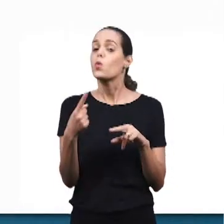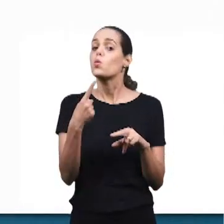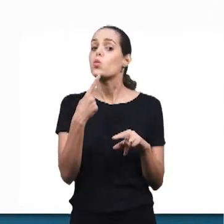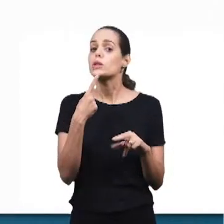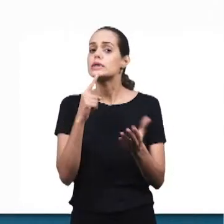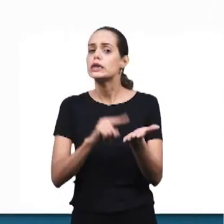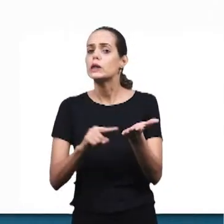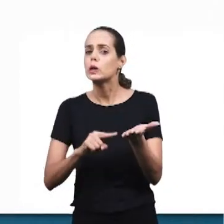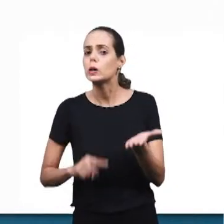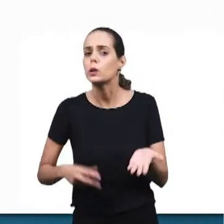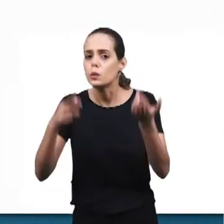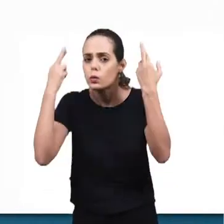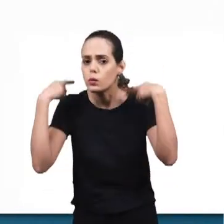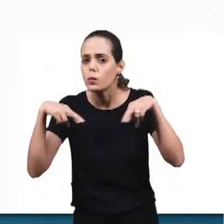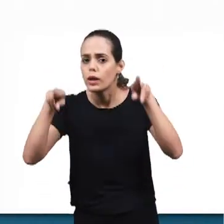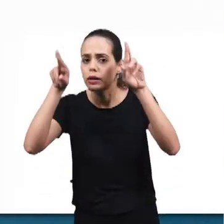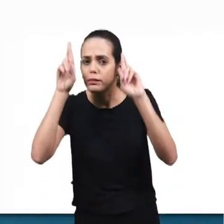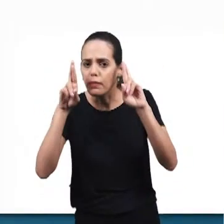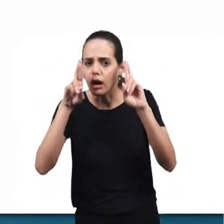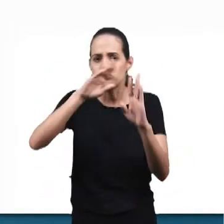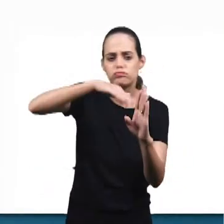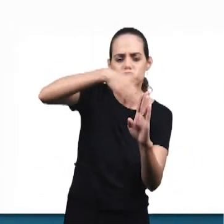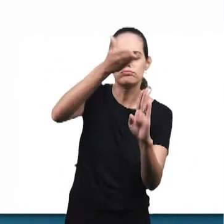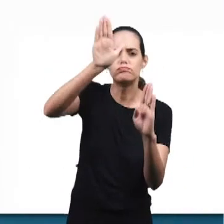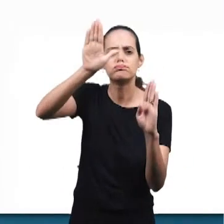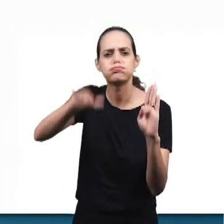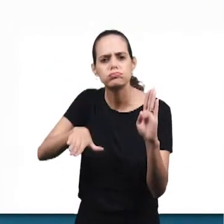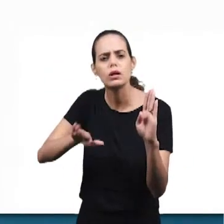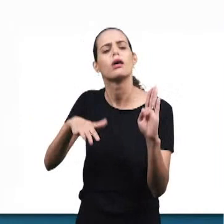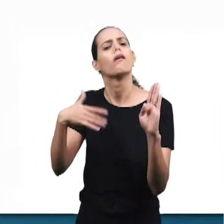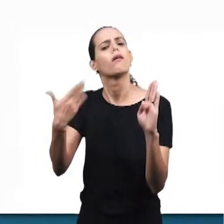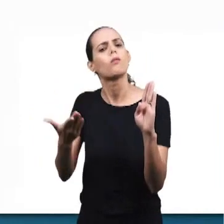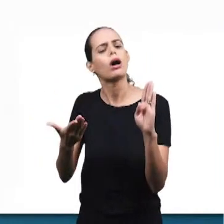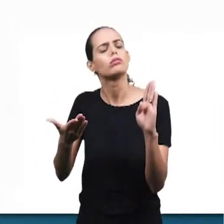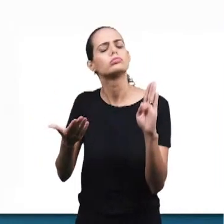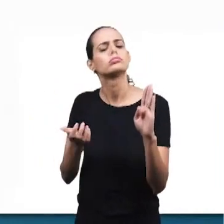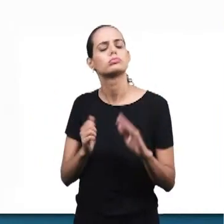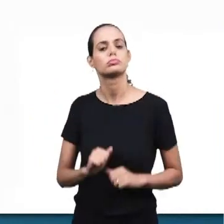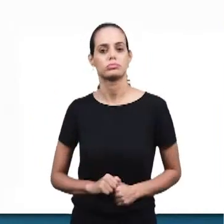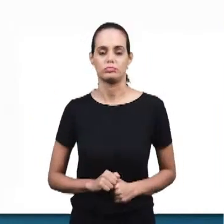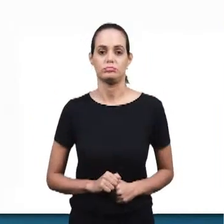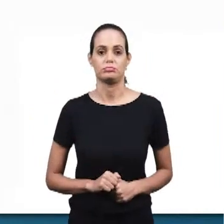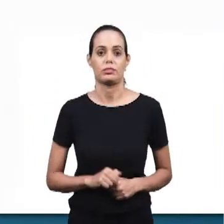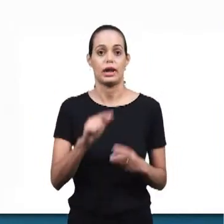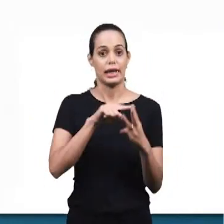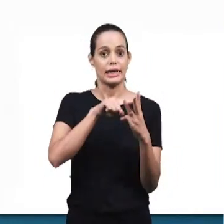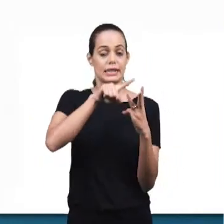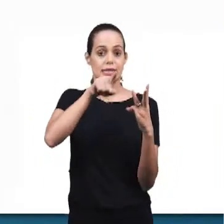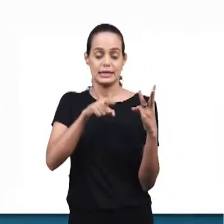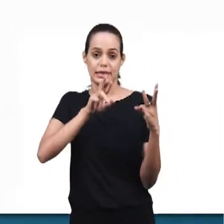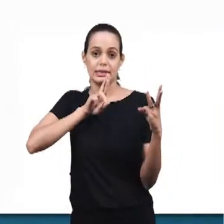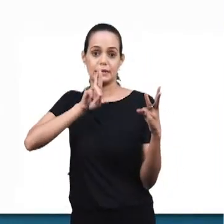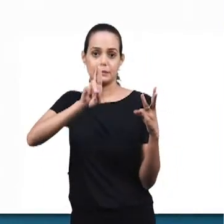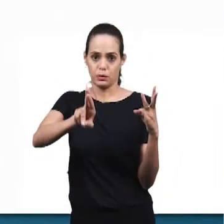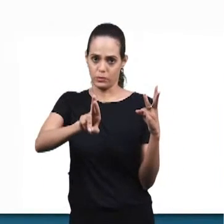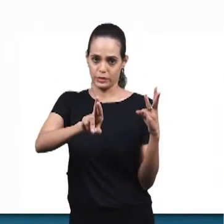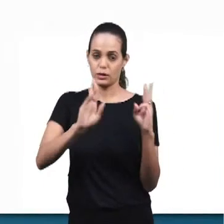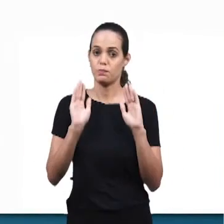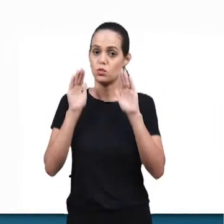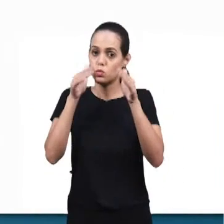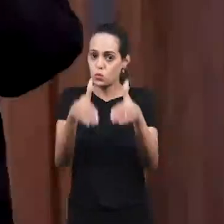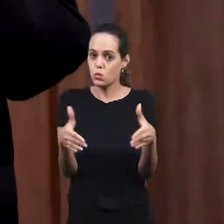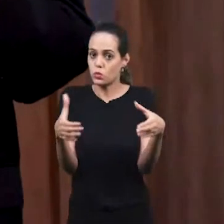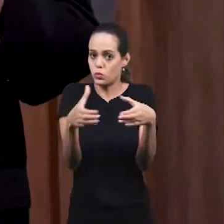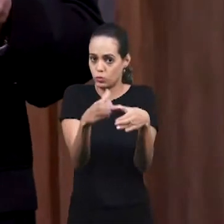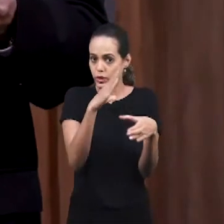do cordeiro deveria ser passado. Então essas três perguntas, elas terão agora 3 respostas, e essas